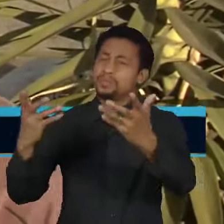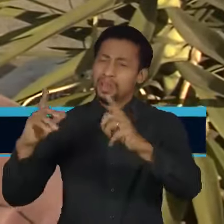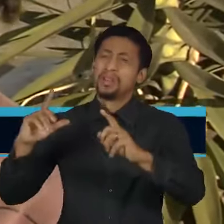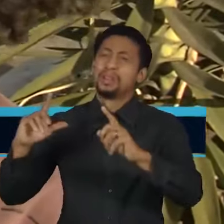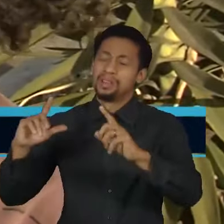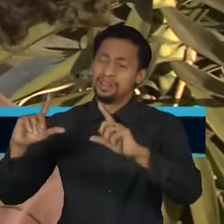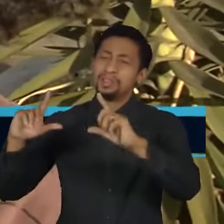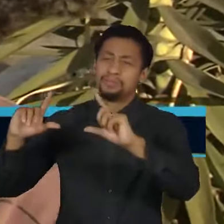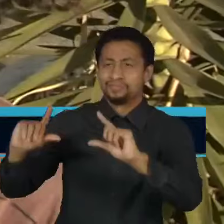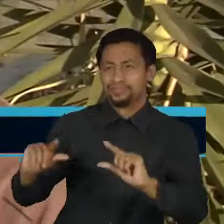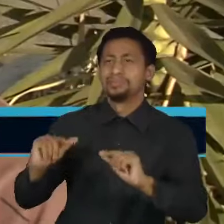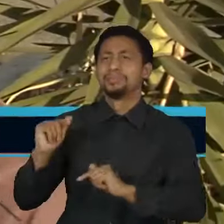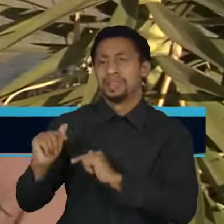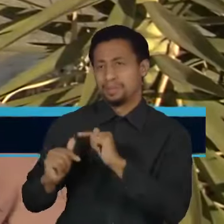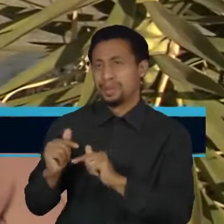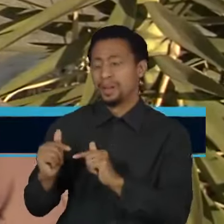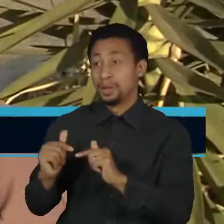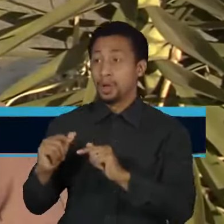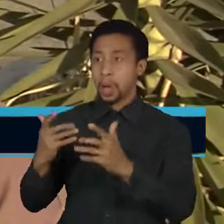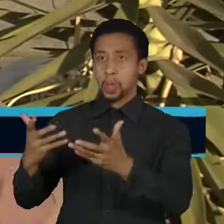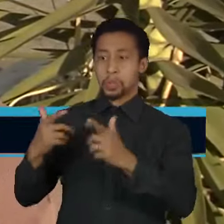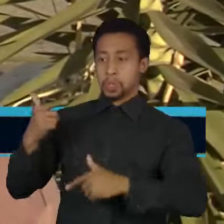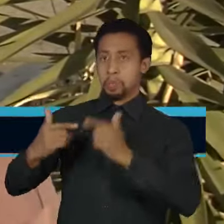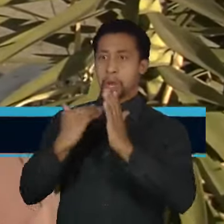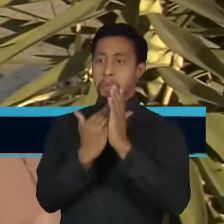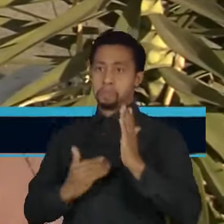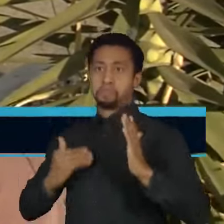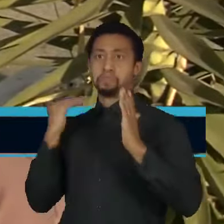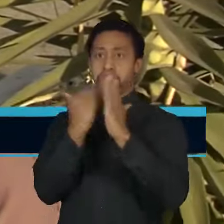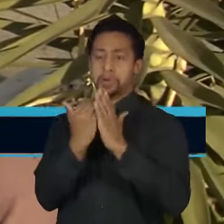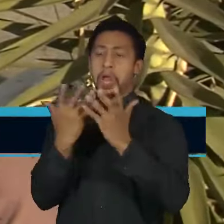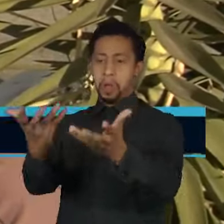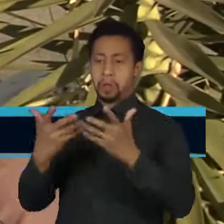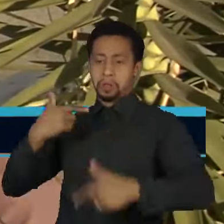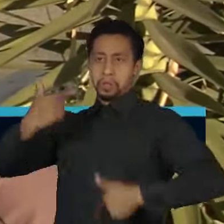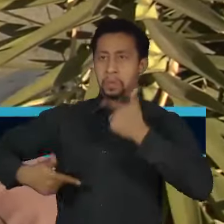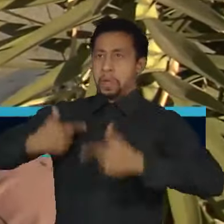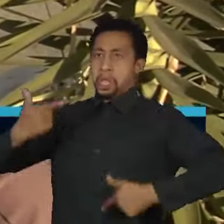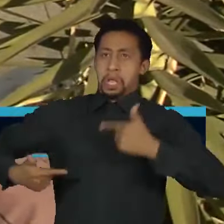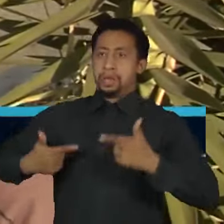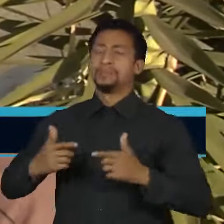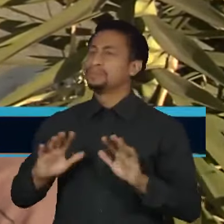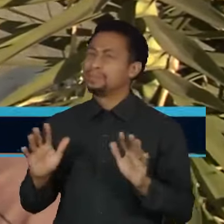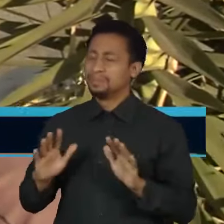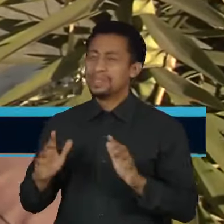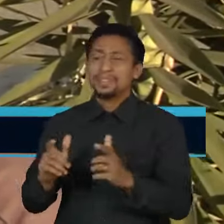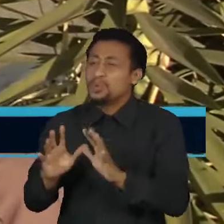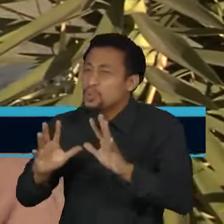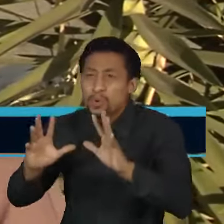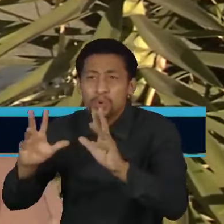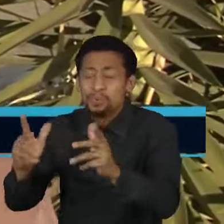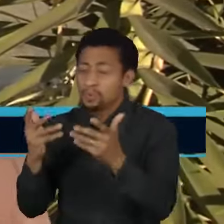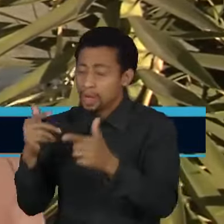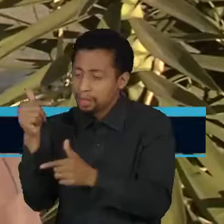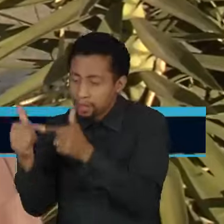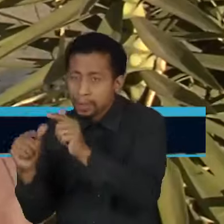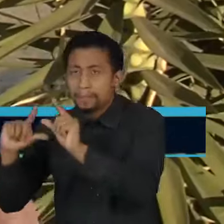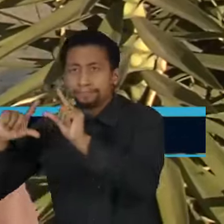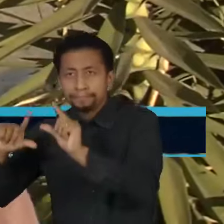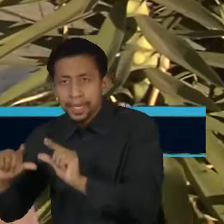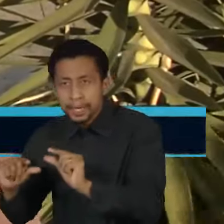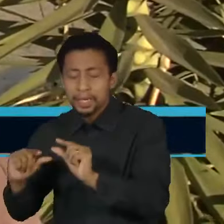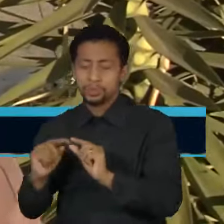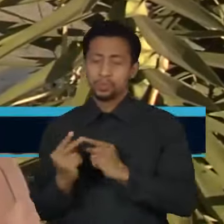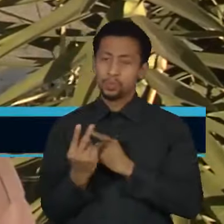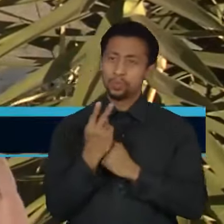falar que quer trabalhar mais. Todo mundo tem sua vida. E se você trabalhar mais,